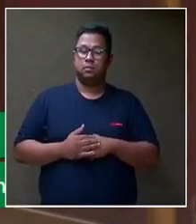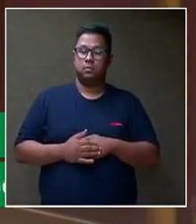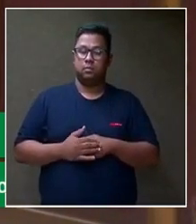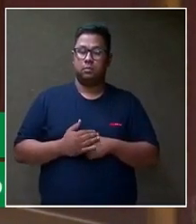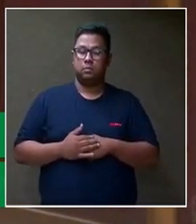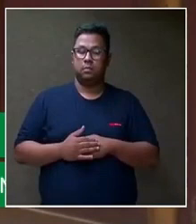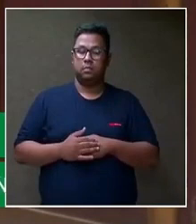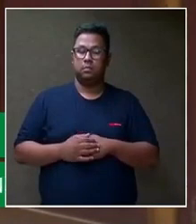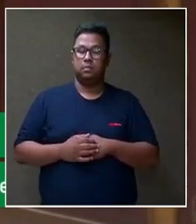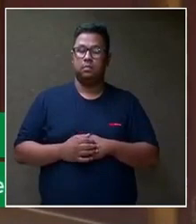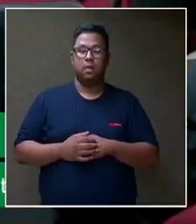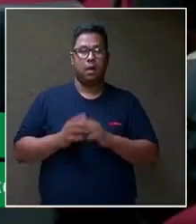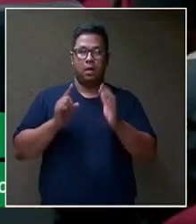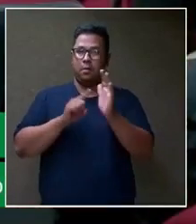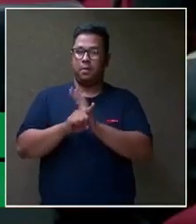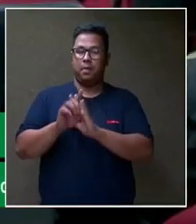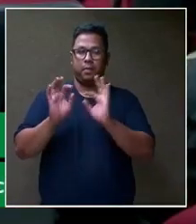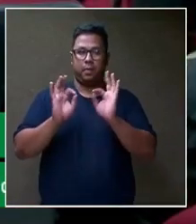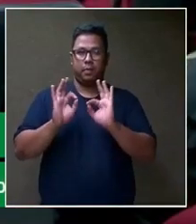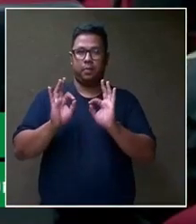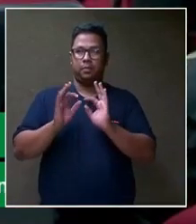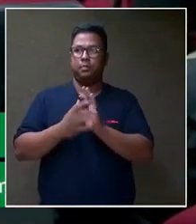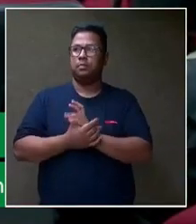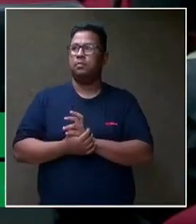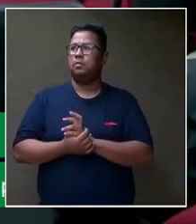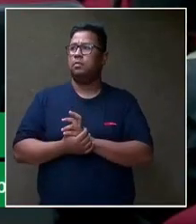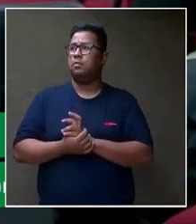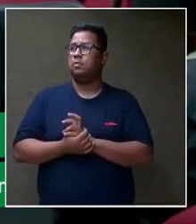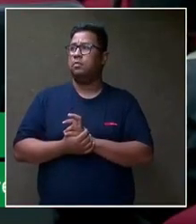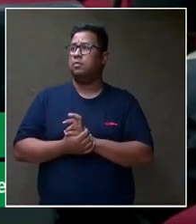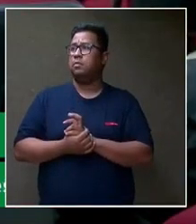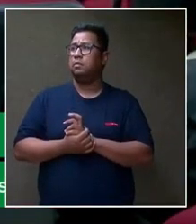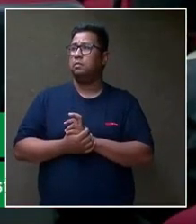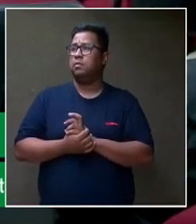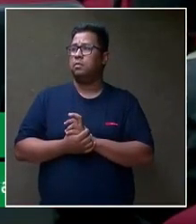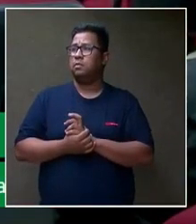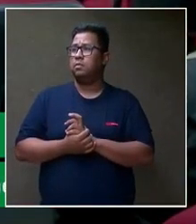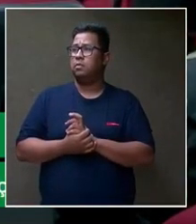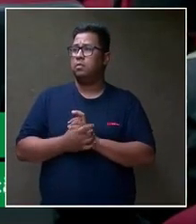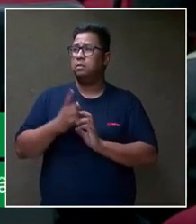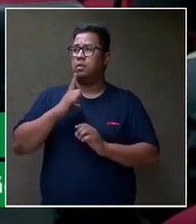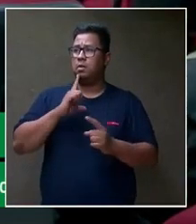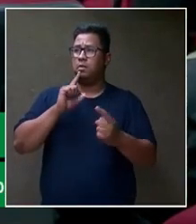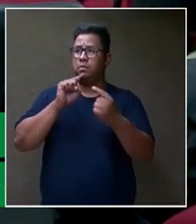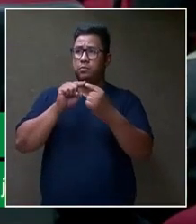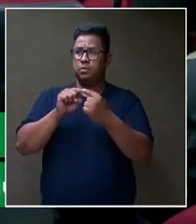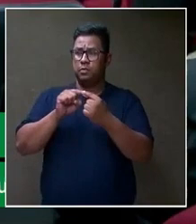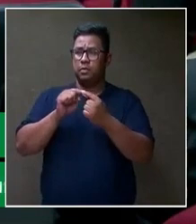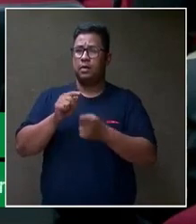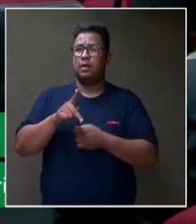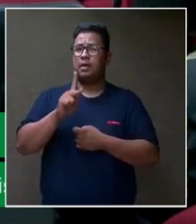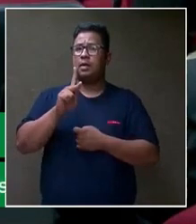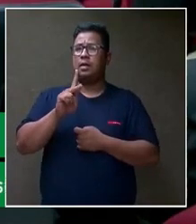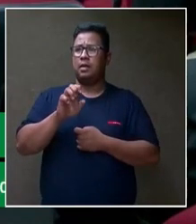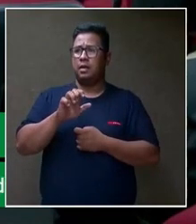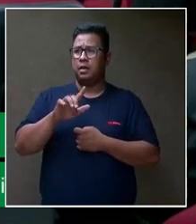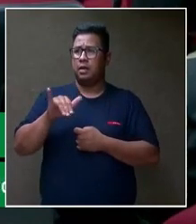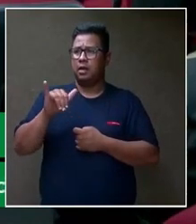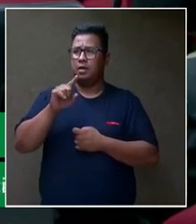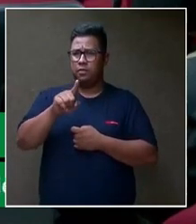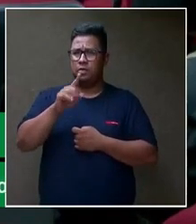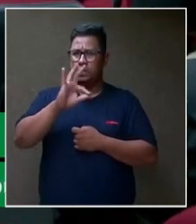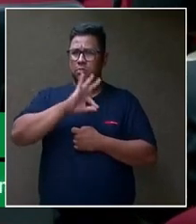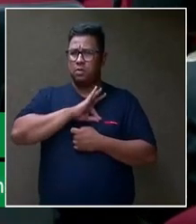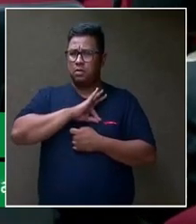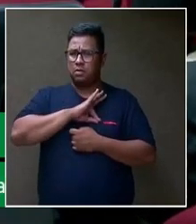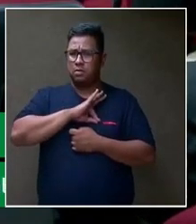Satisfeito, excelência. Satisfeito. Certo. Eu tenho aqui pouquíssimas perguntas, bem objetivas. Kelly, a senhora é policial